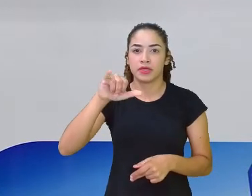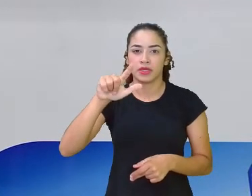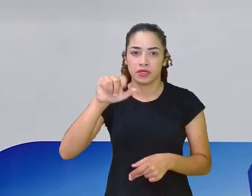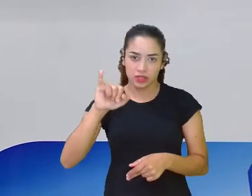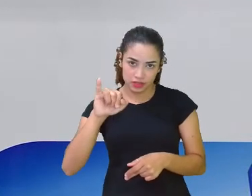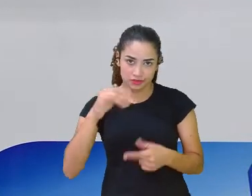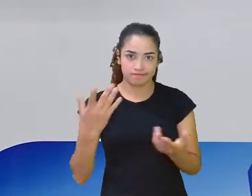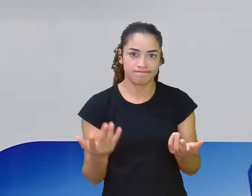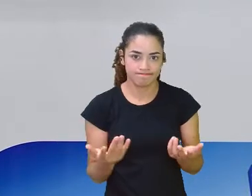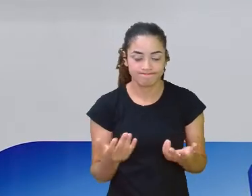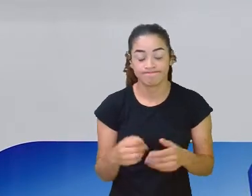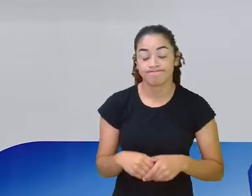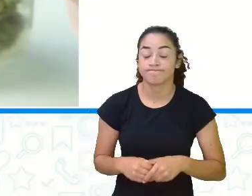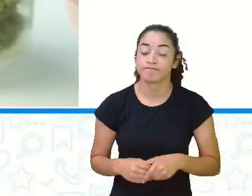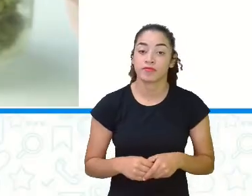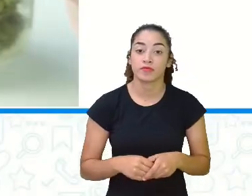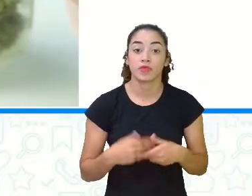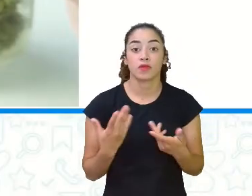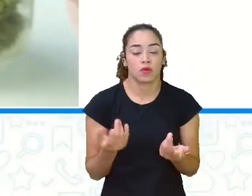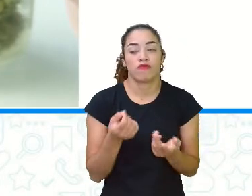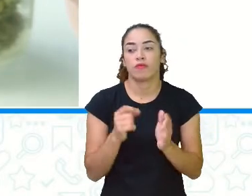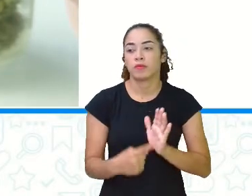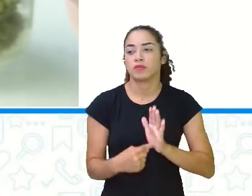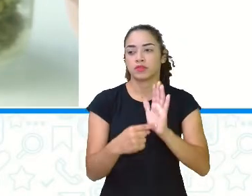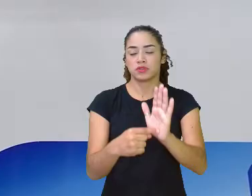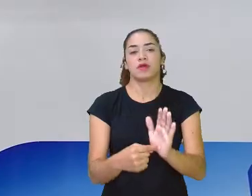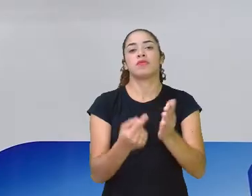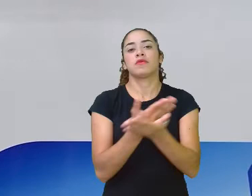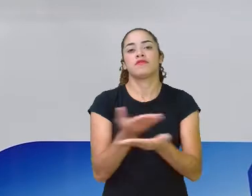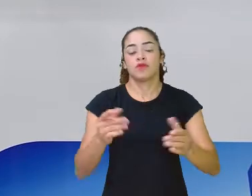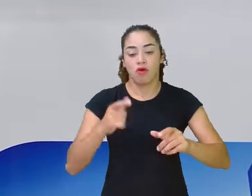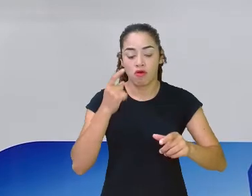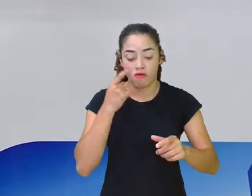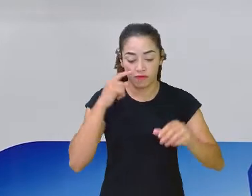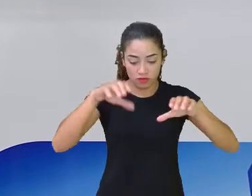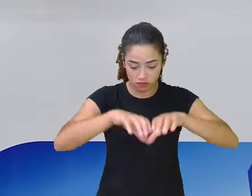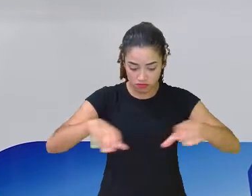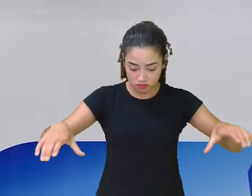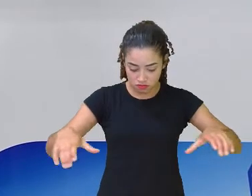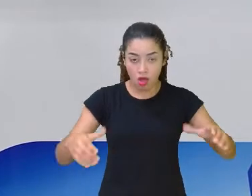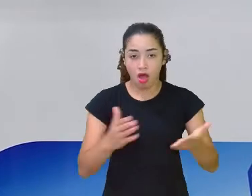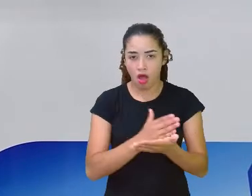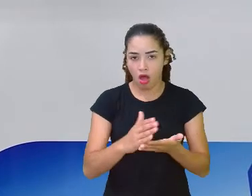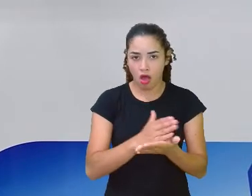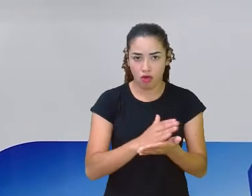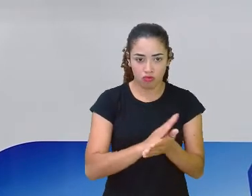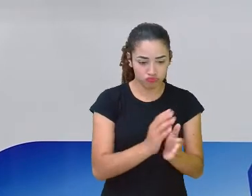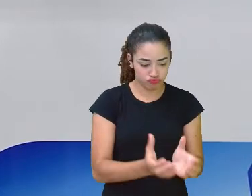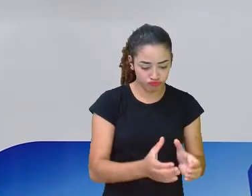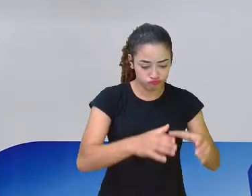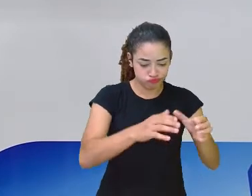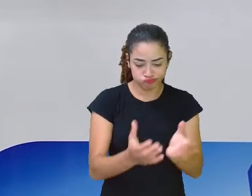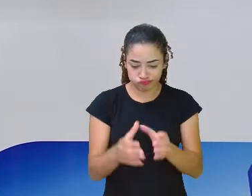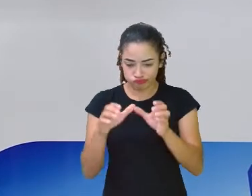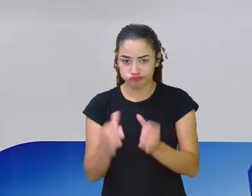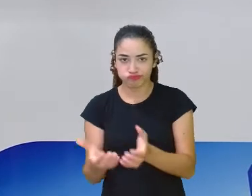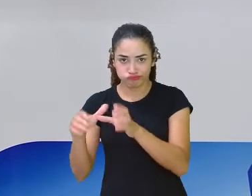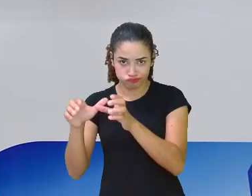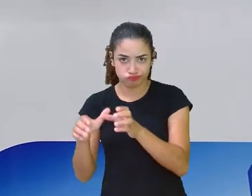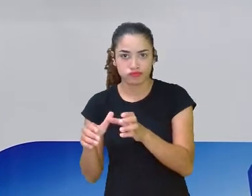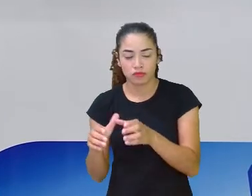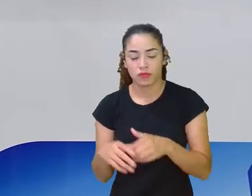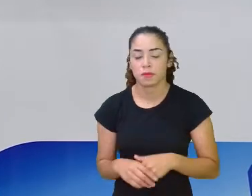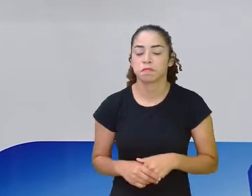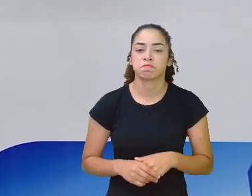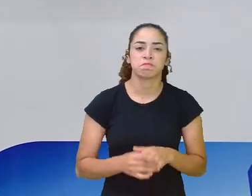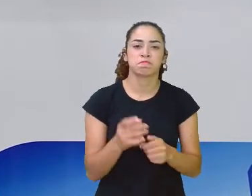que 1 litro. Inclusive, eu trouxe aqui, ó, alguns recipientes, né, alguns copos graduados.